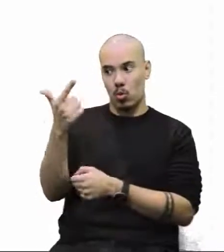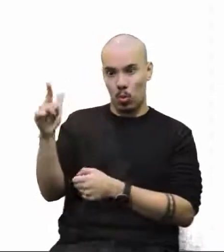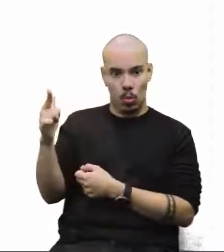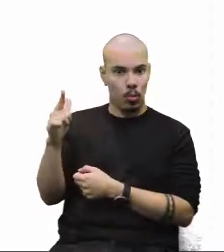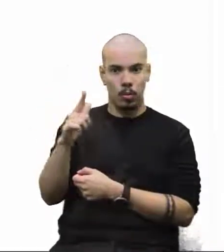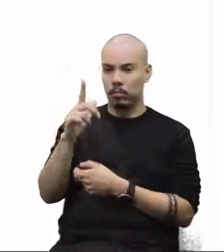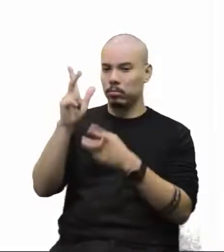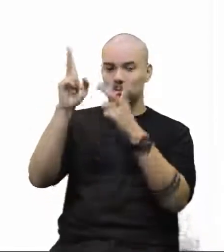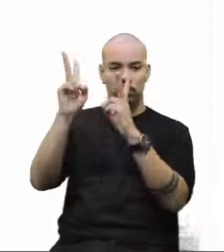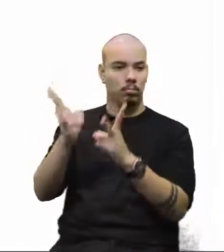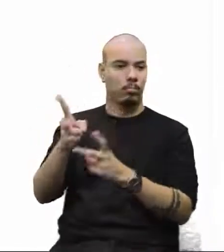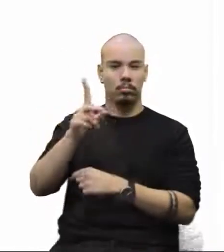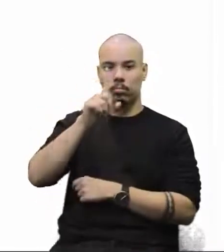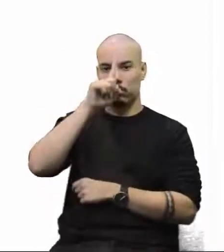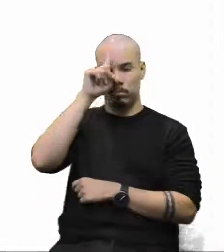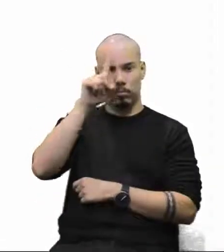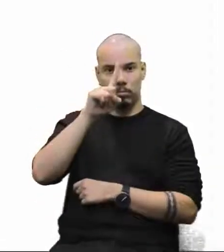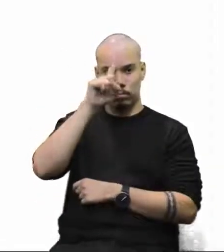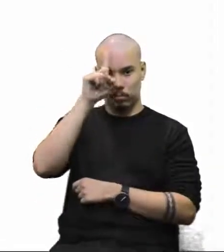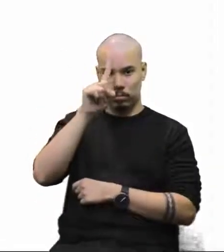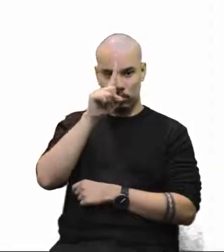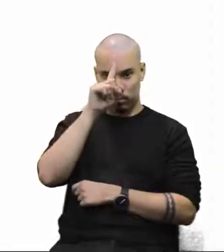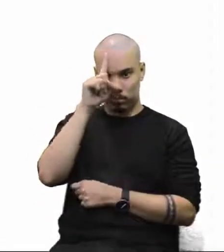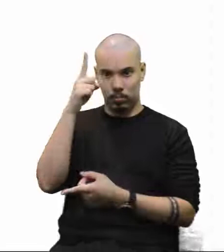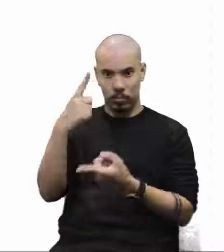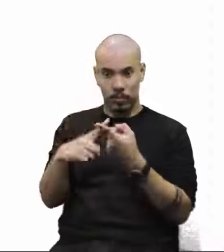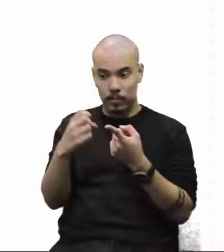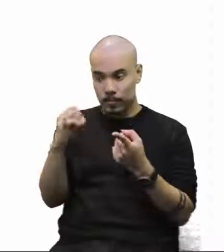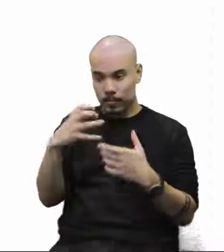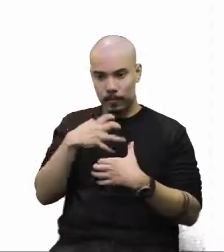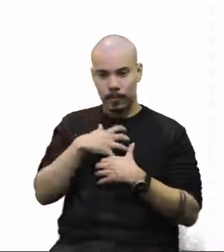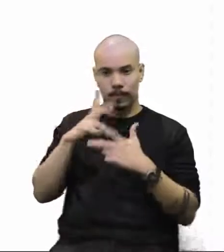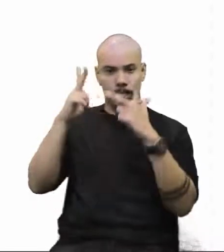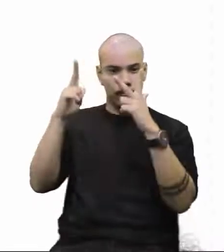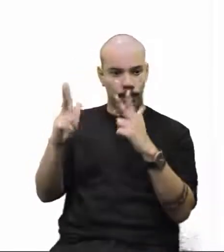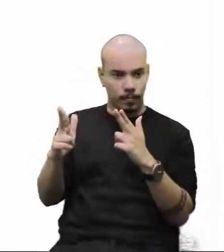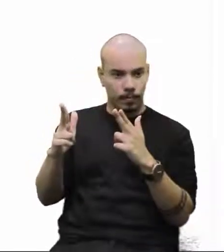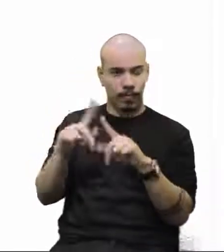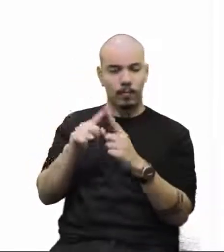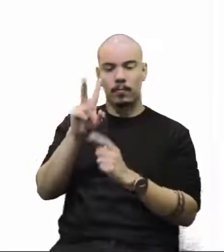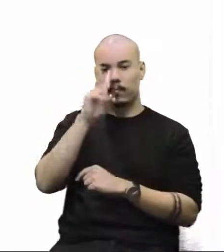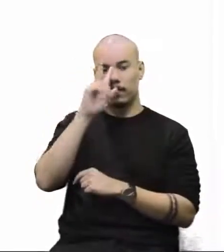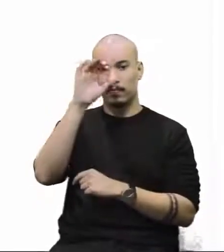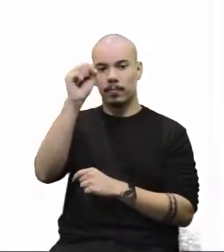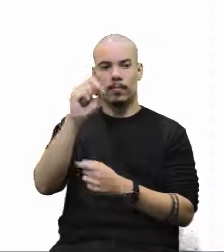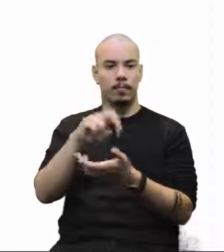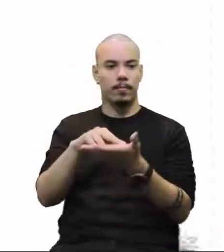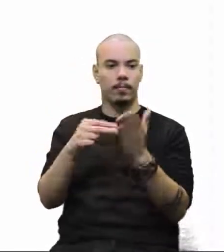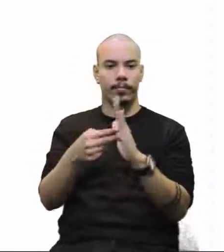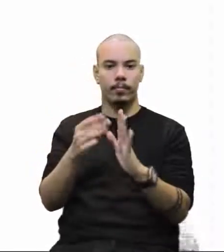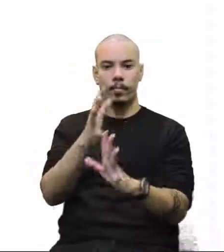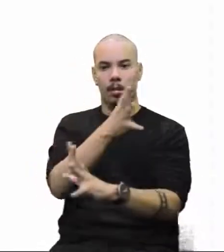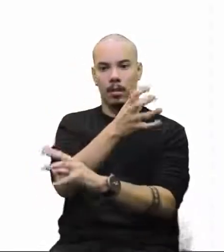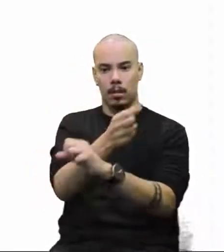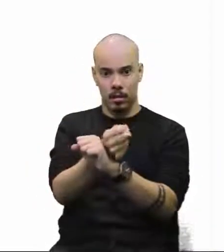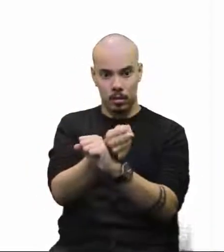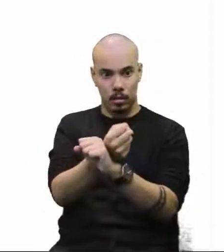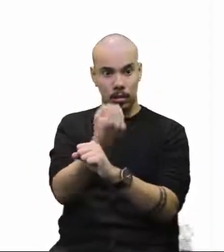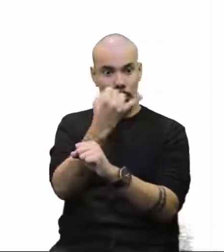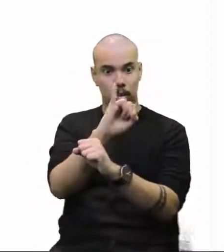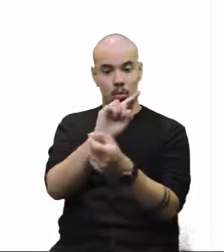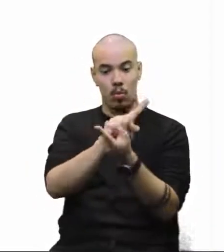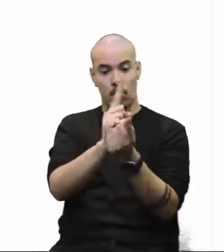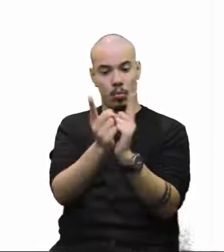ser a mesma ideia, né? Se as correntes têm o mesmo sentido, a força entre os condutores é de atração. Se for